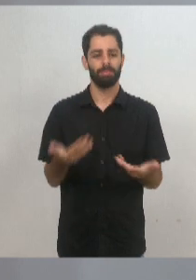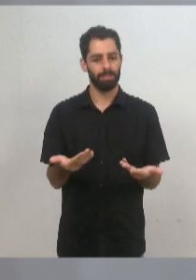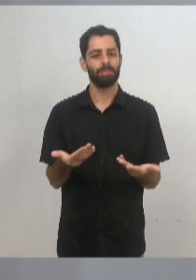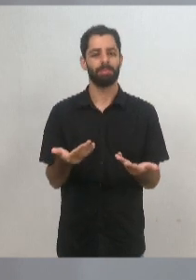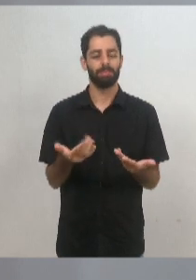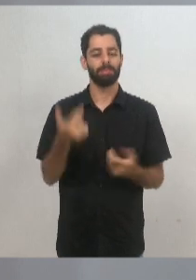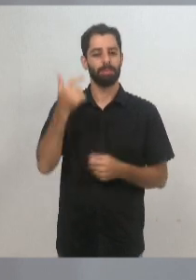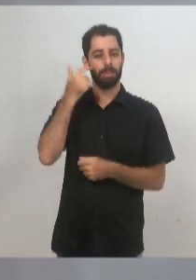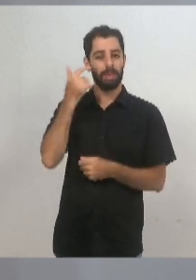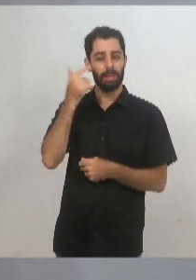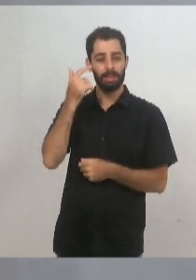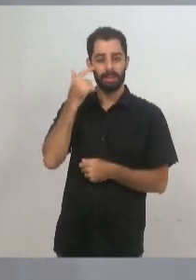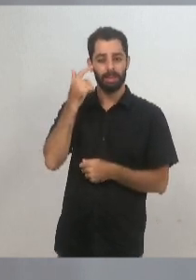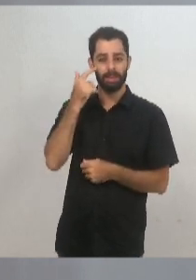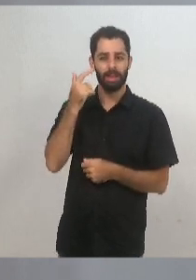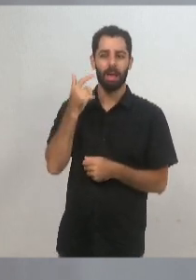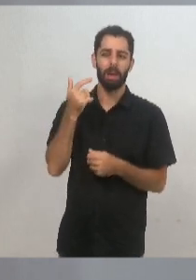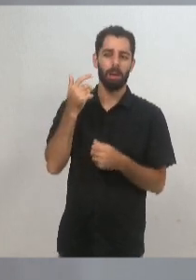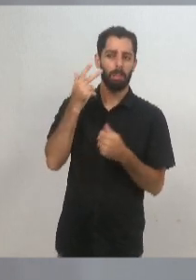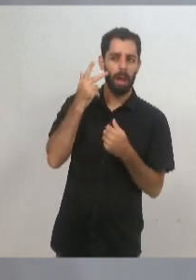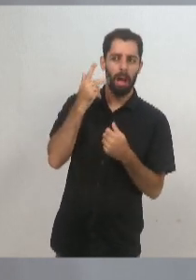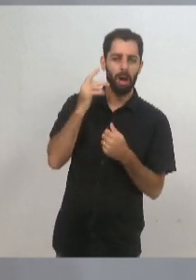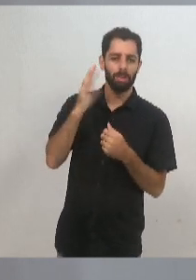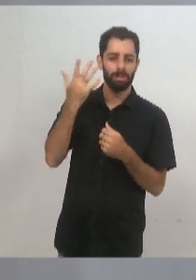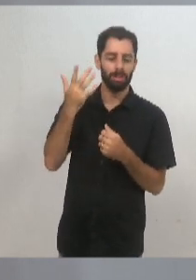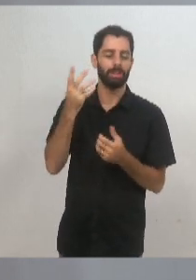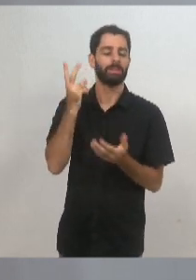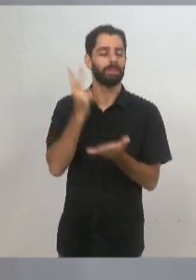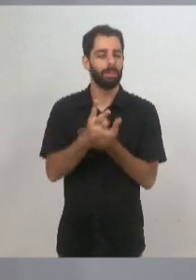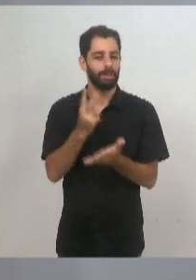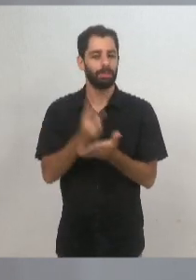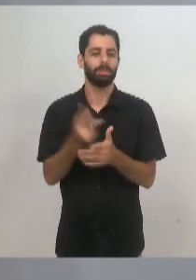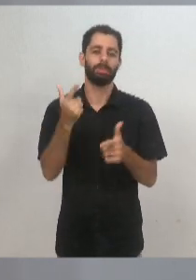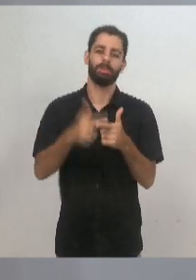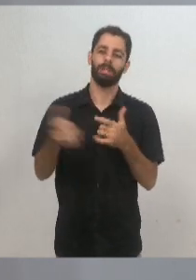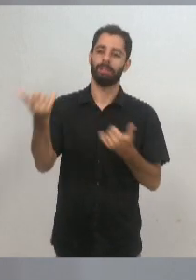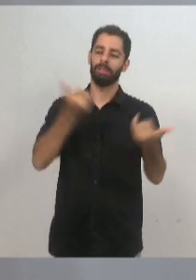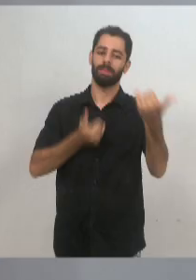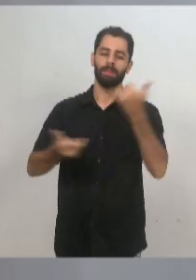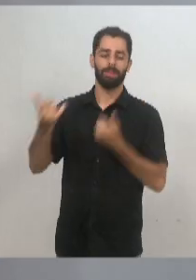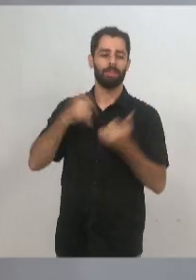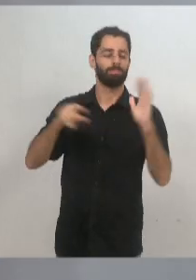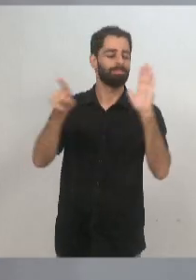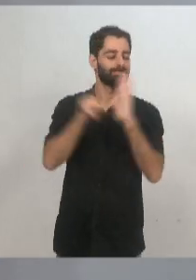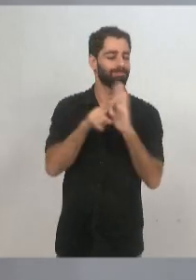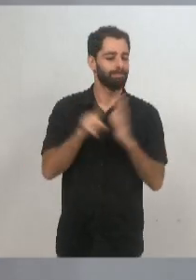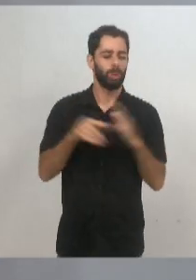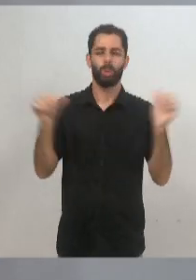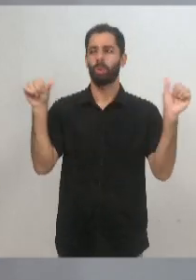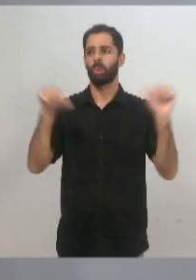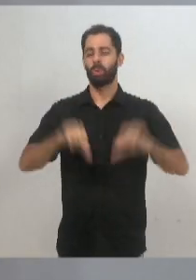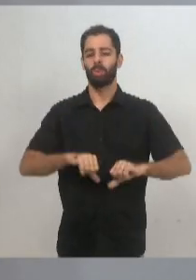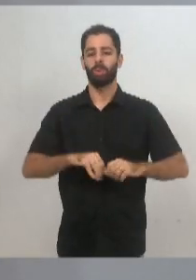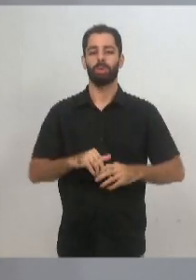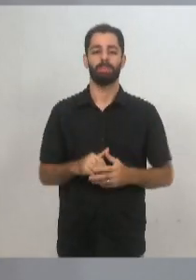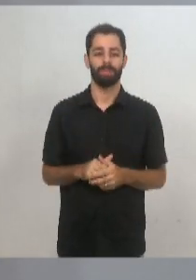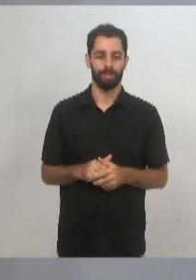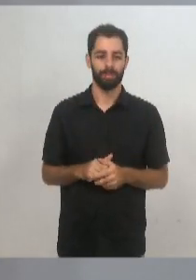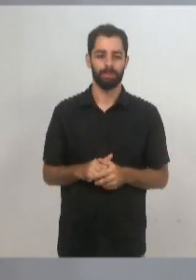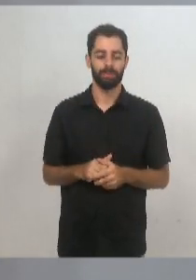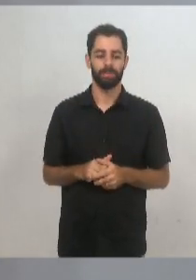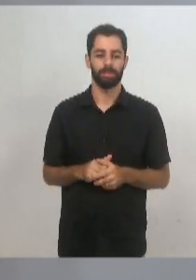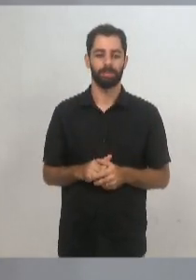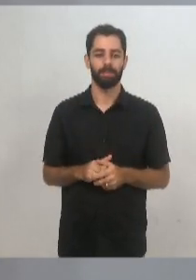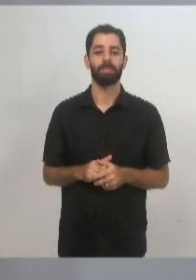nós achamos que nada mais pode acontecer, sempre somos surpreendidos com notícias cada vez piores. De